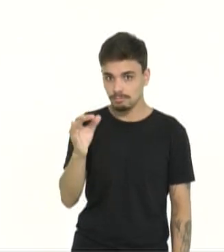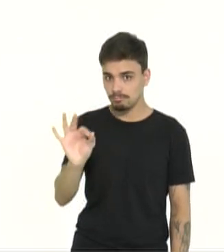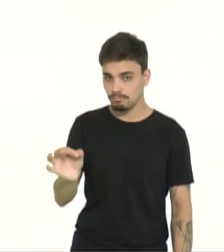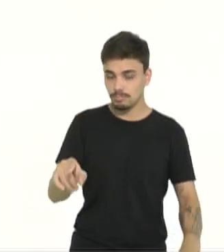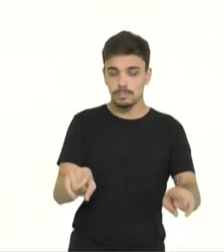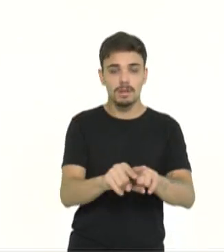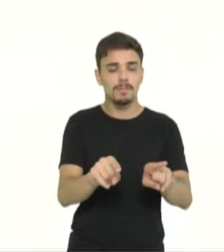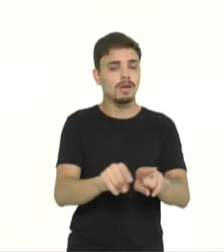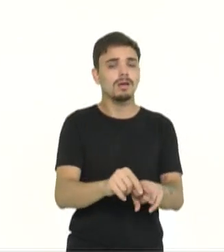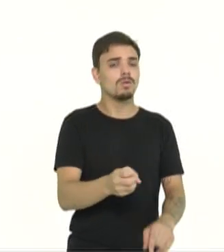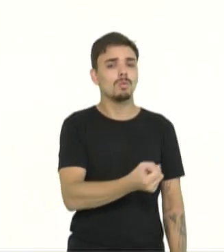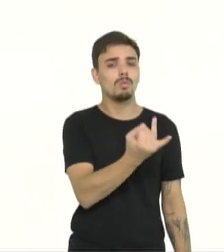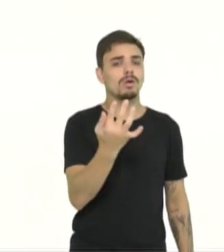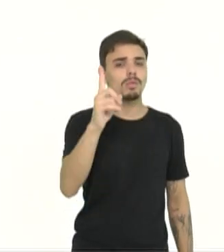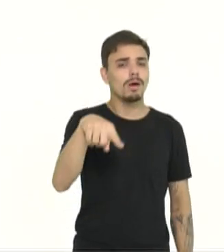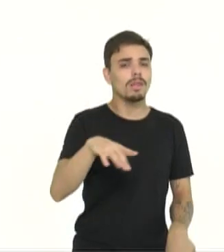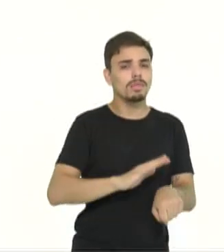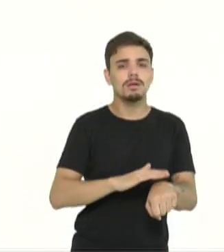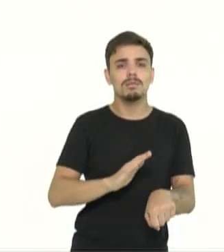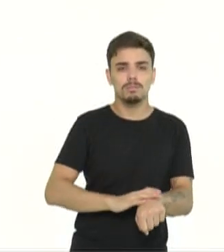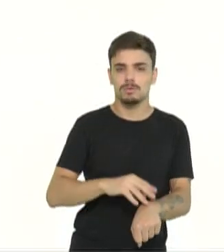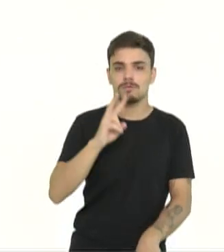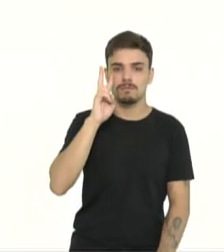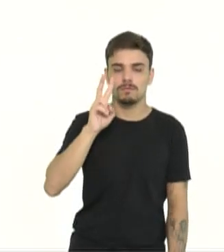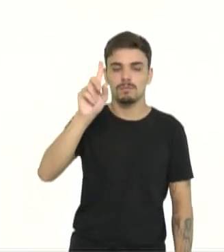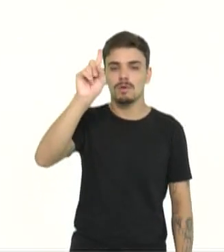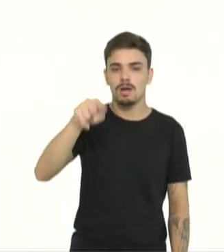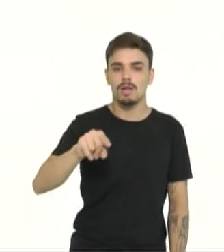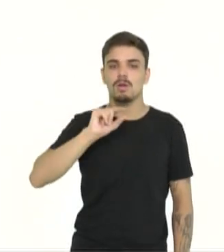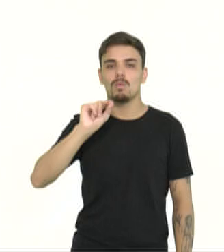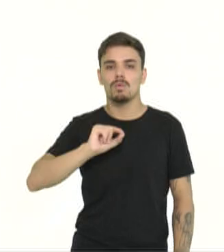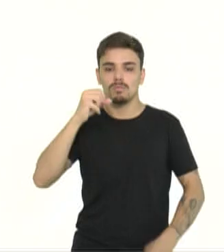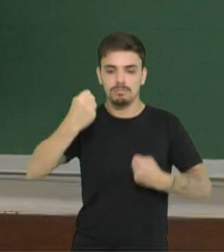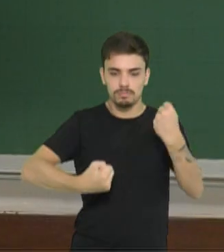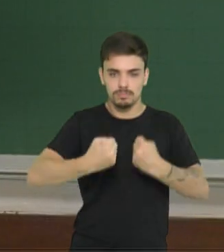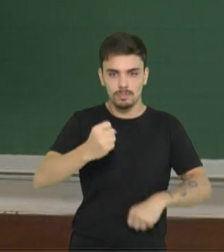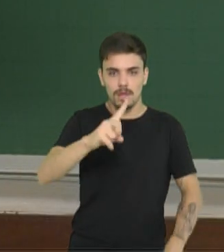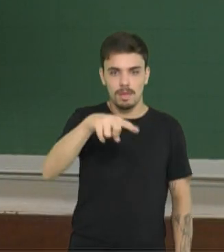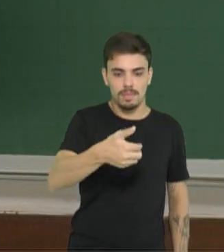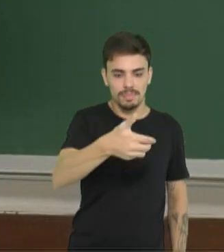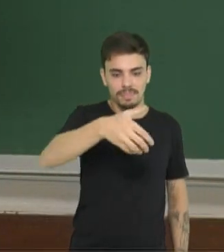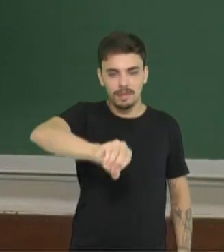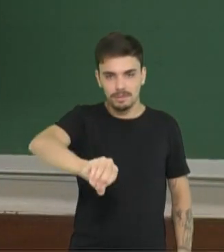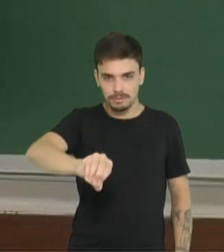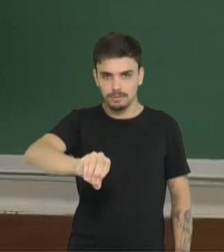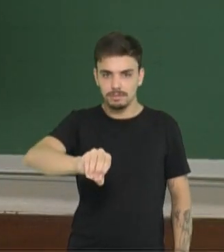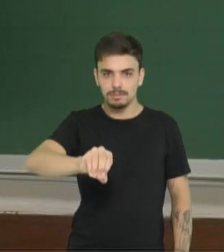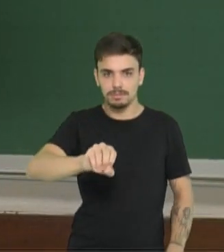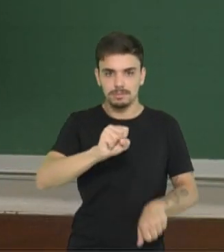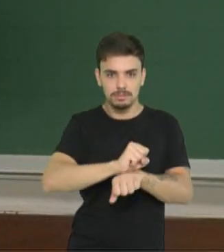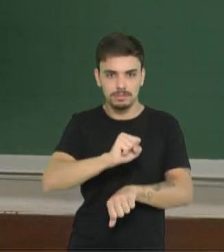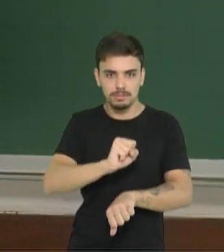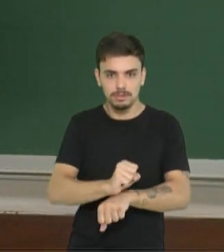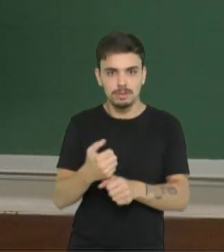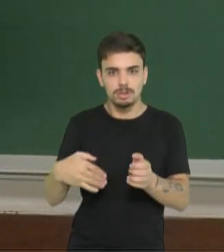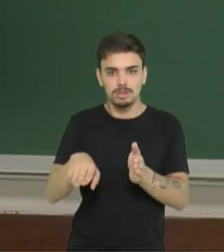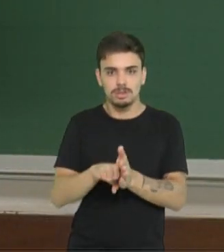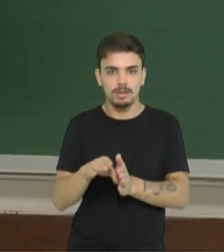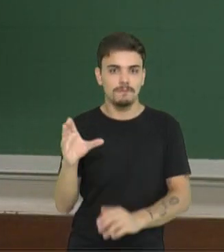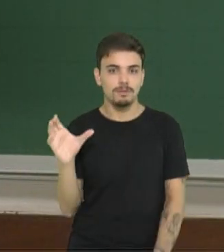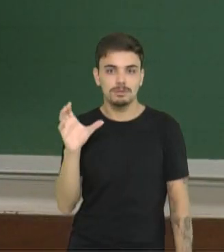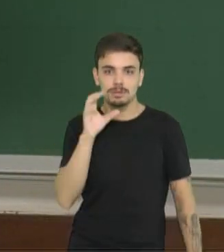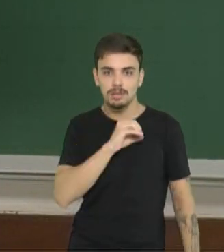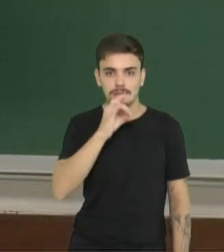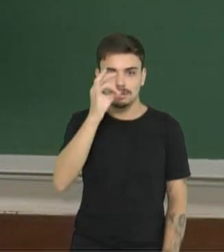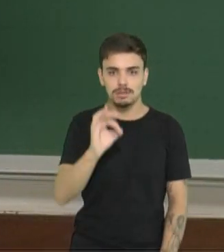33,33. Quanto que era o tempo? A gente viu que esse carro levou 10 segundos para chegar naquela velocidade. Então,